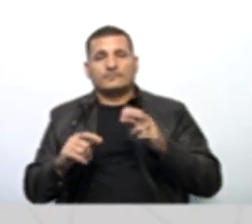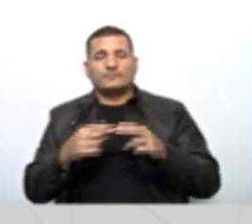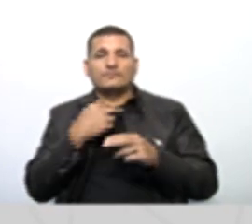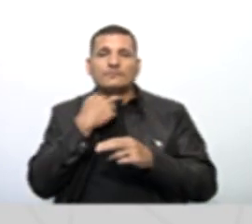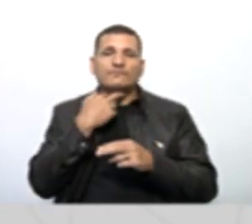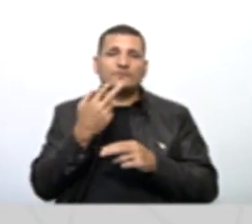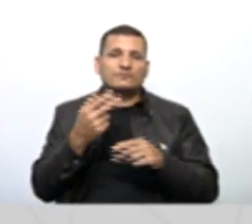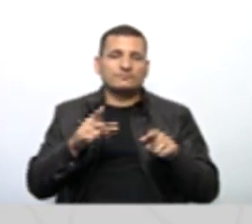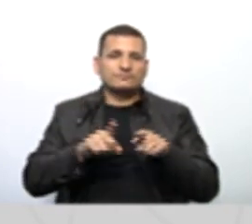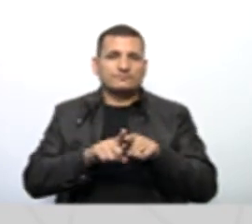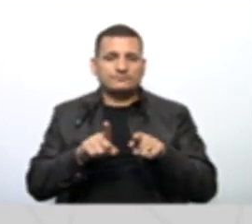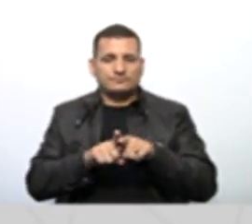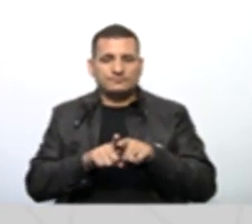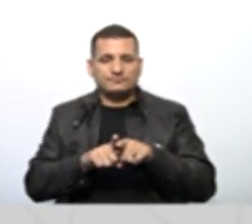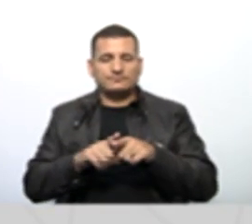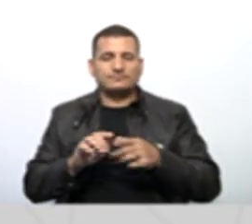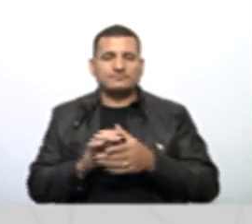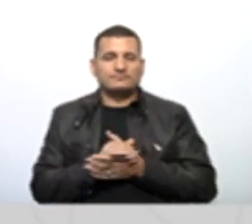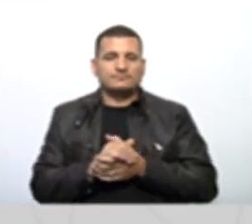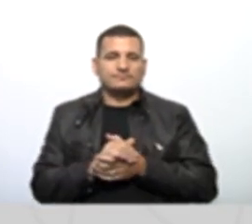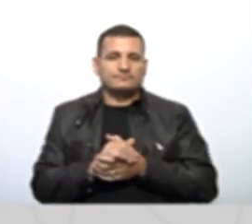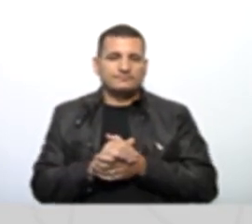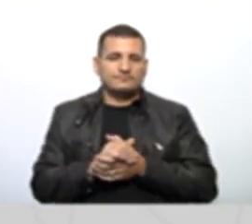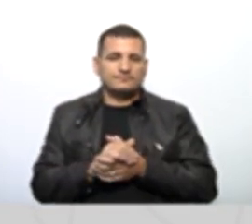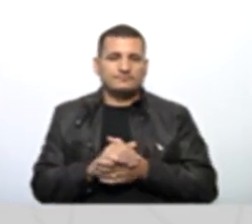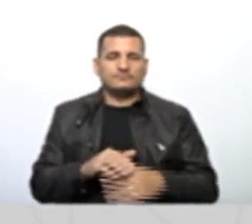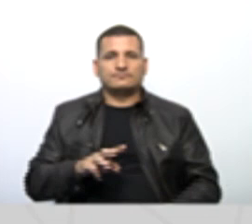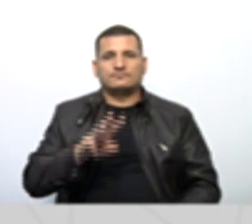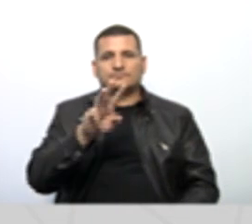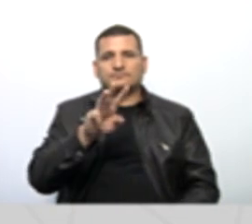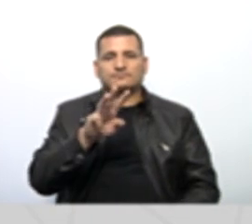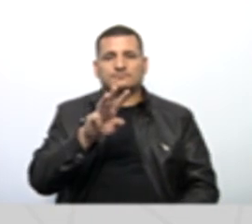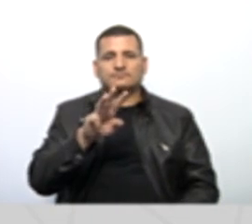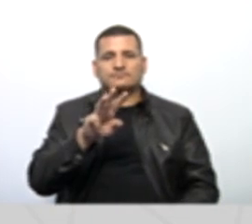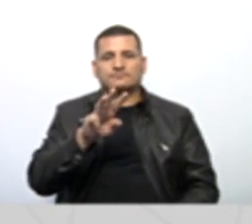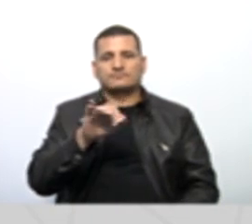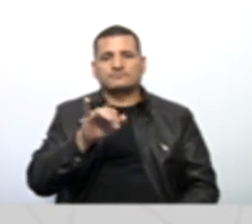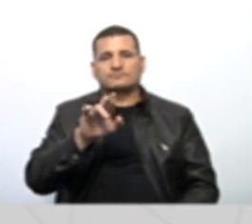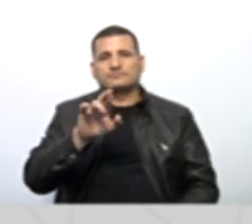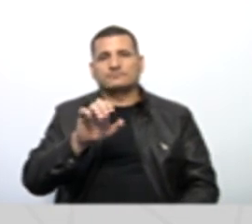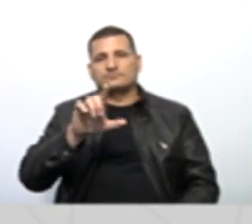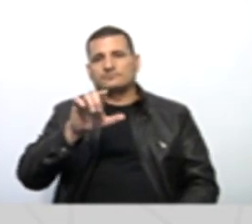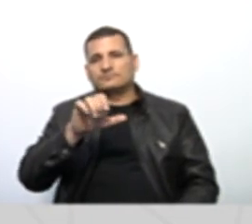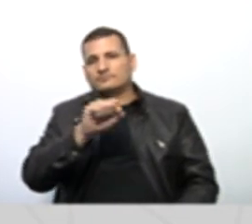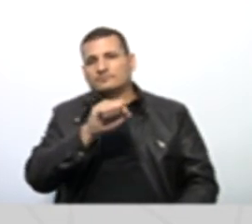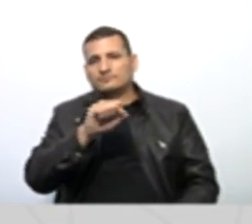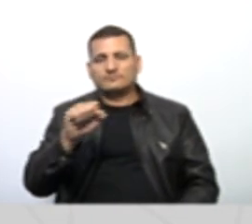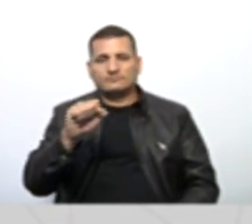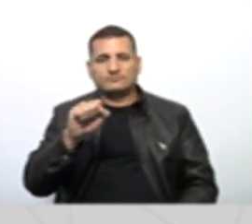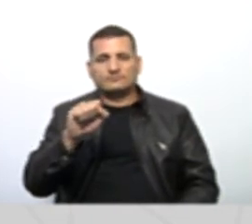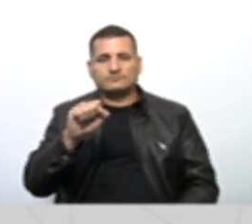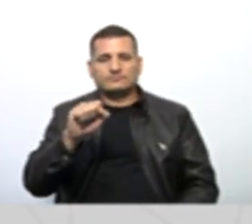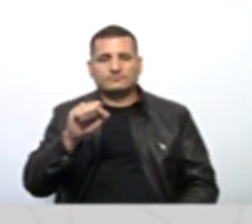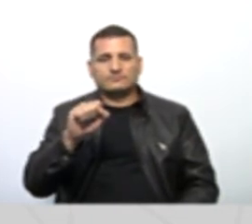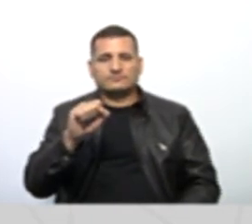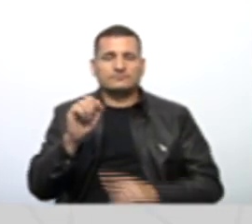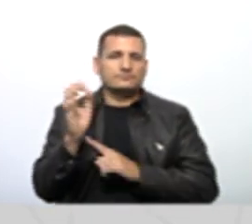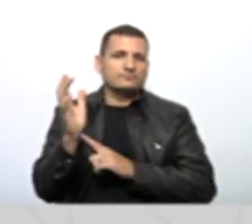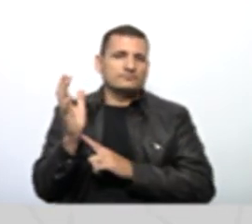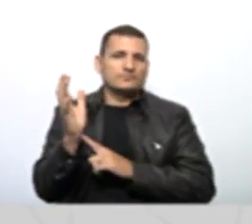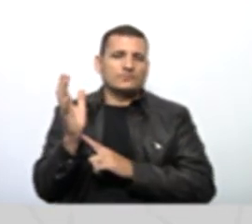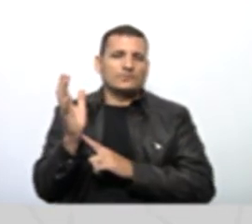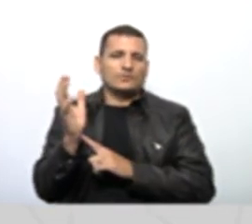digital ok pessoal eo ambiente é que o alex que é o a tecnologia wireless pessoa tecnologia